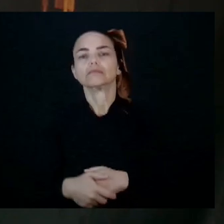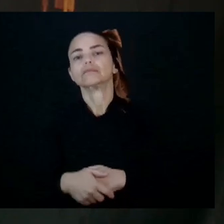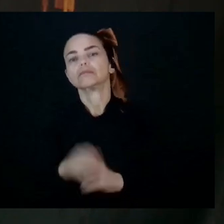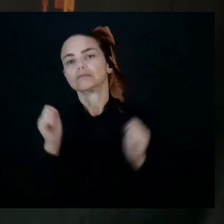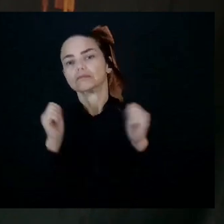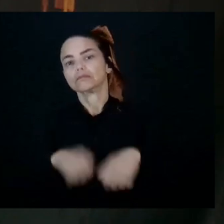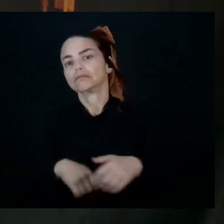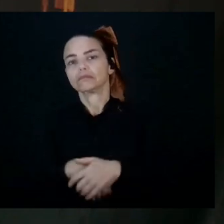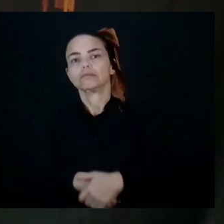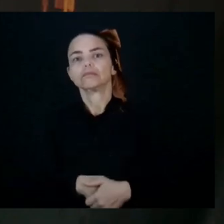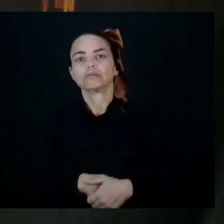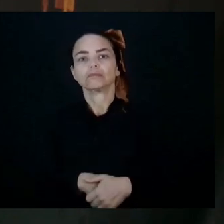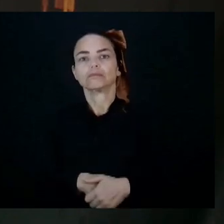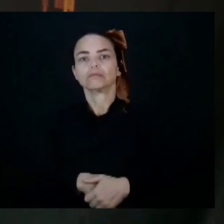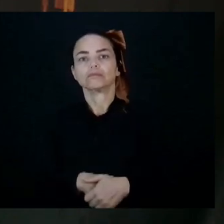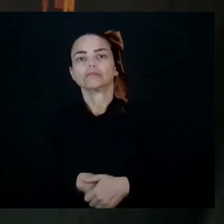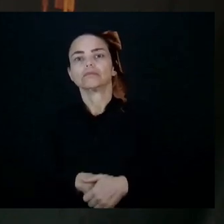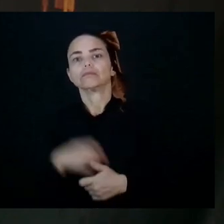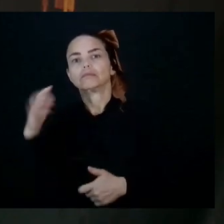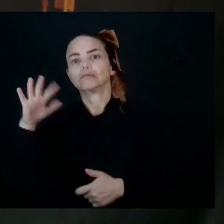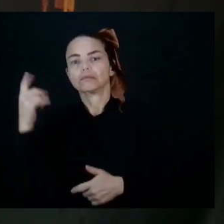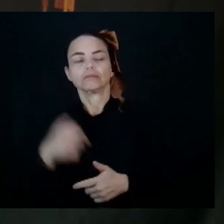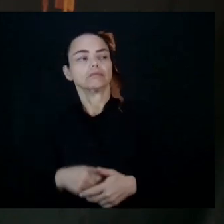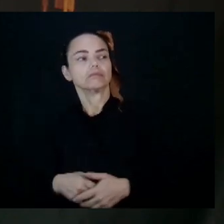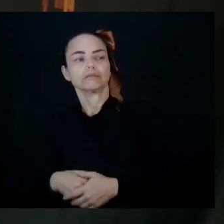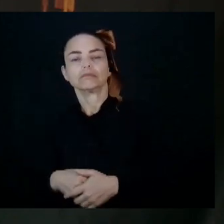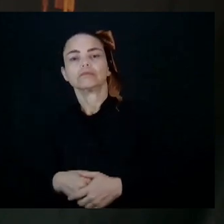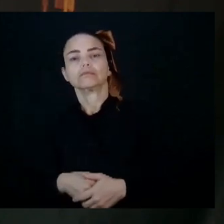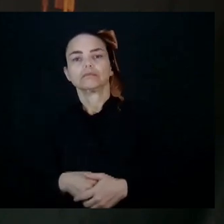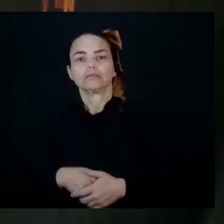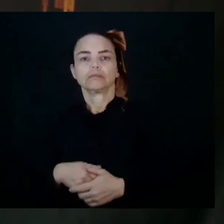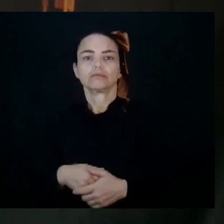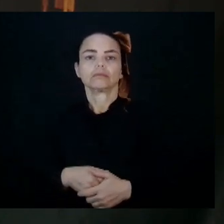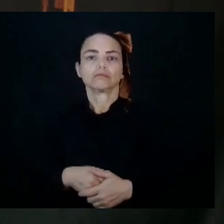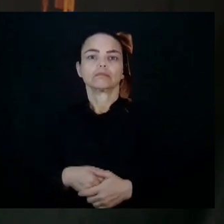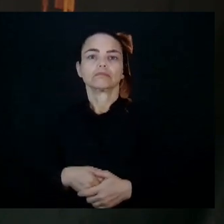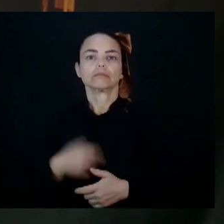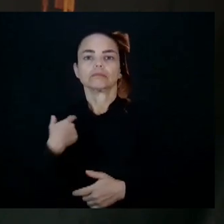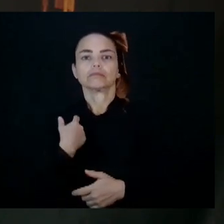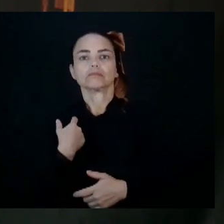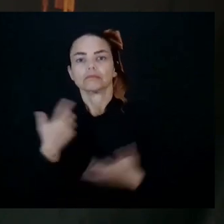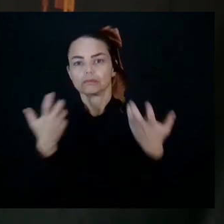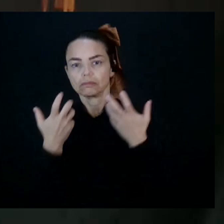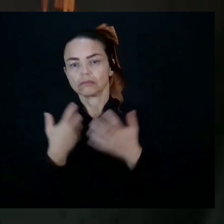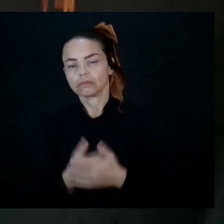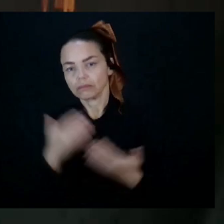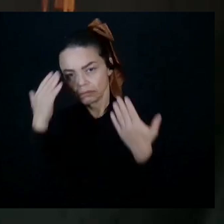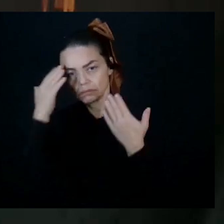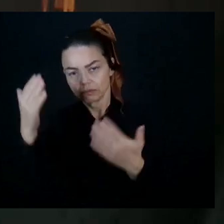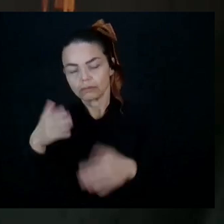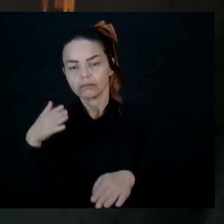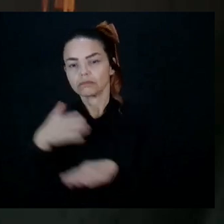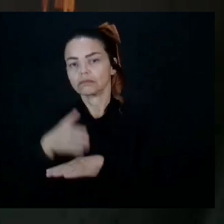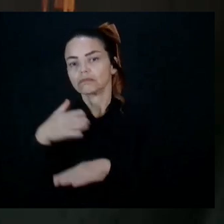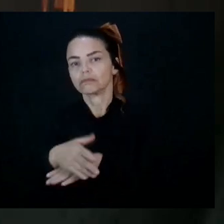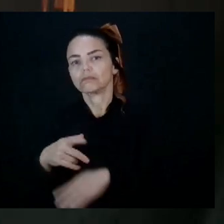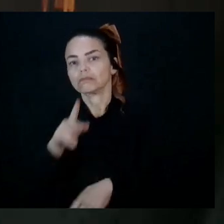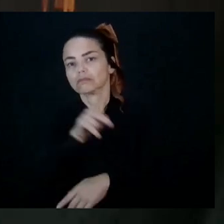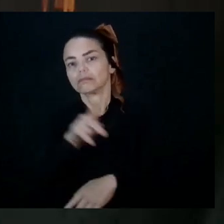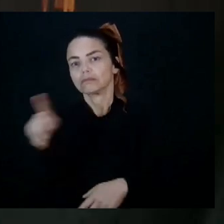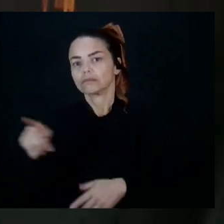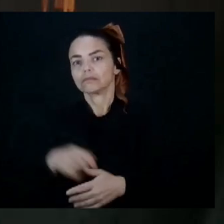ser resolvida ou minimizada, né? Eu quero agradecer a participação do professor por